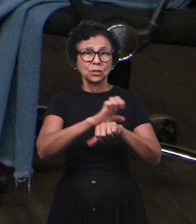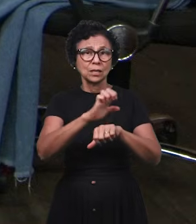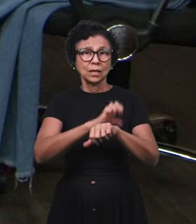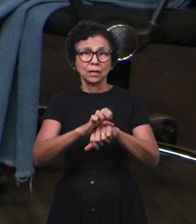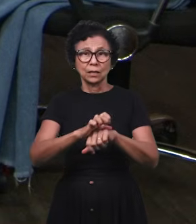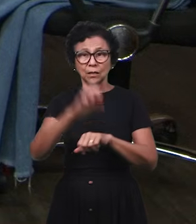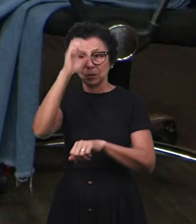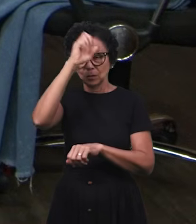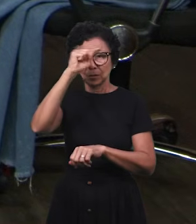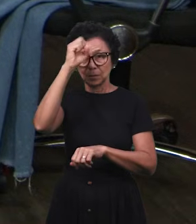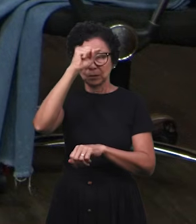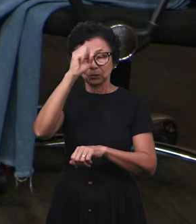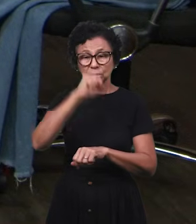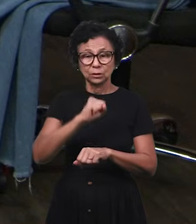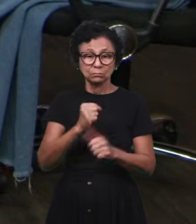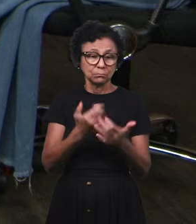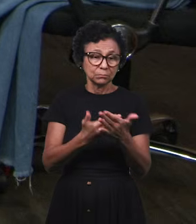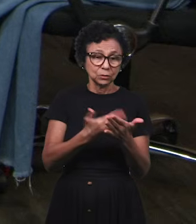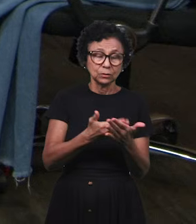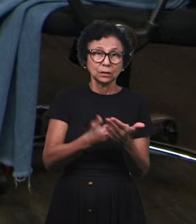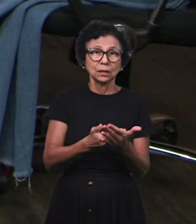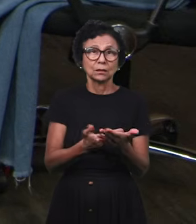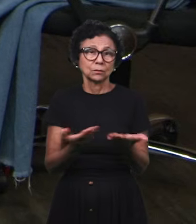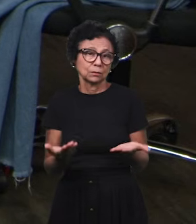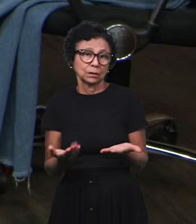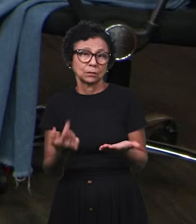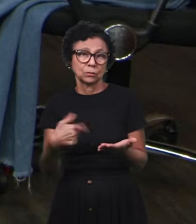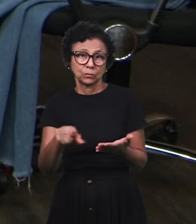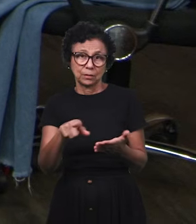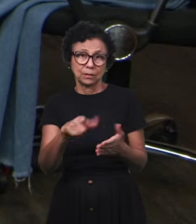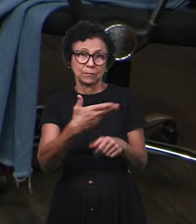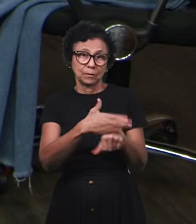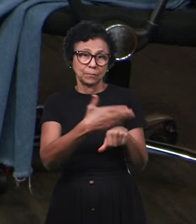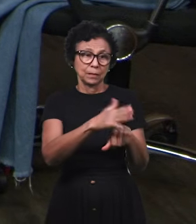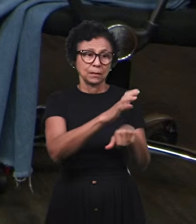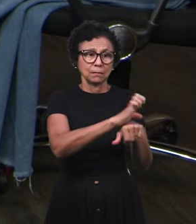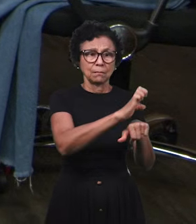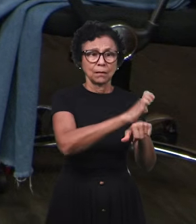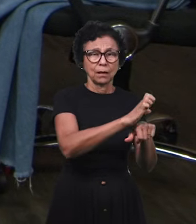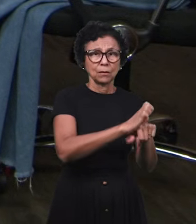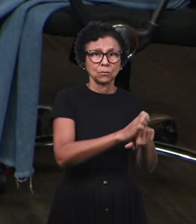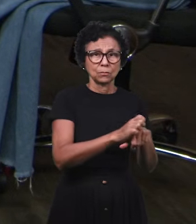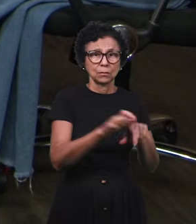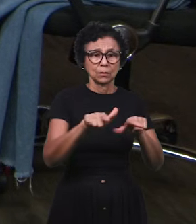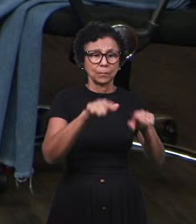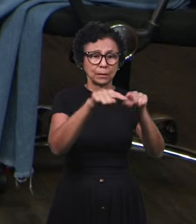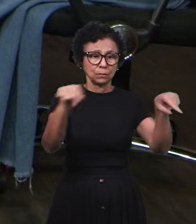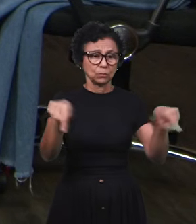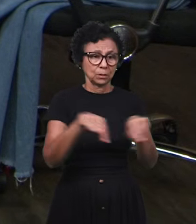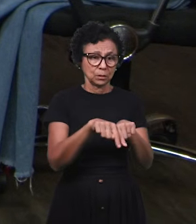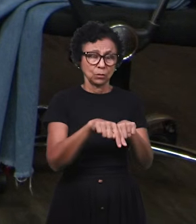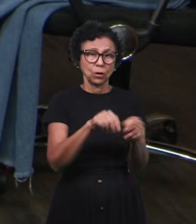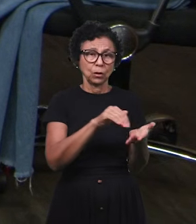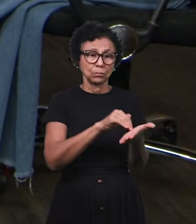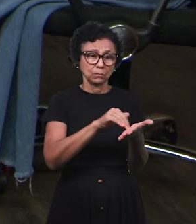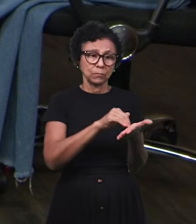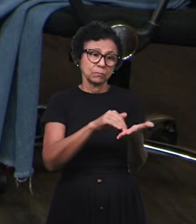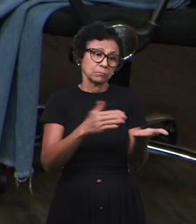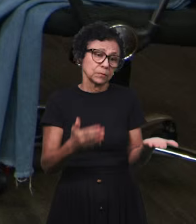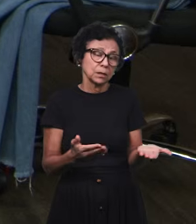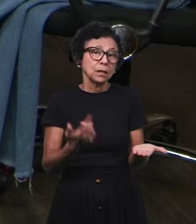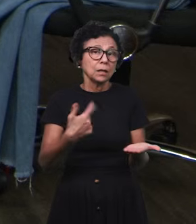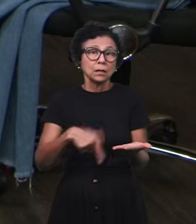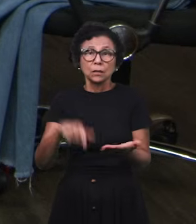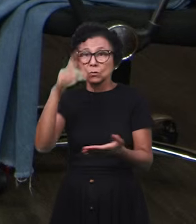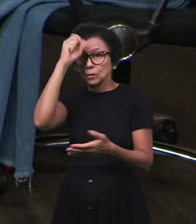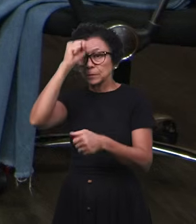quando a pessoa faz estágio, ela aprende, né? Fez um estágio no escritório e aprende. E eu não fiz estágio, então eu aprendi no cursinho e na faculdade. Só que eu